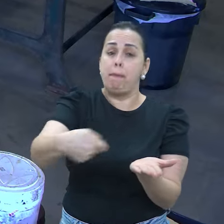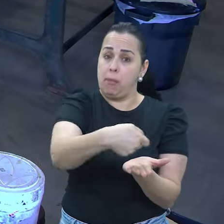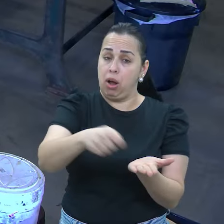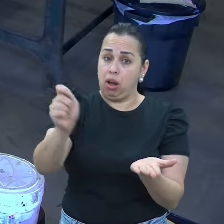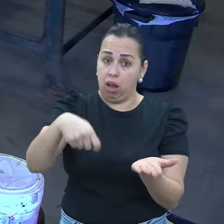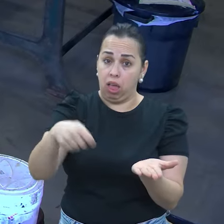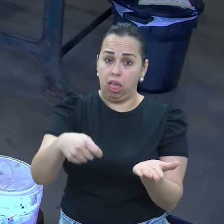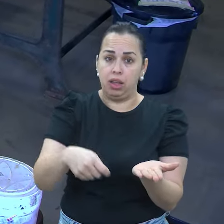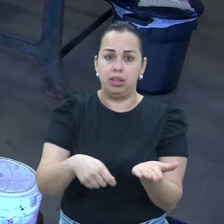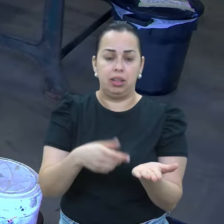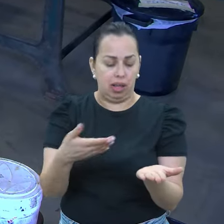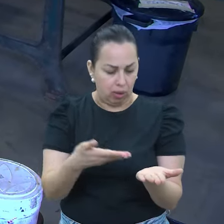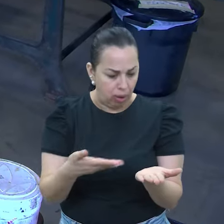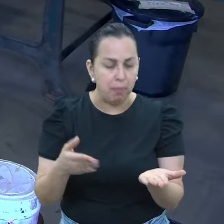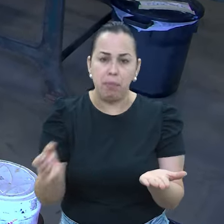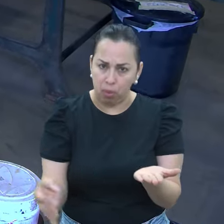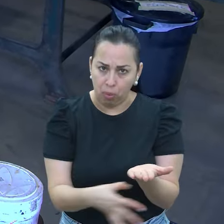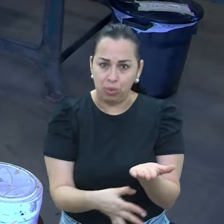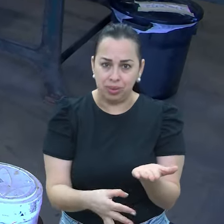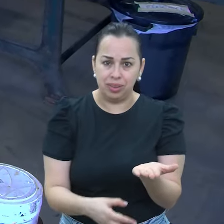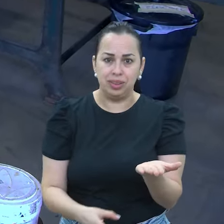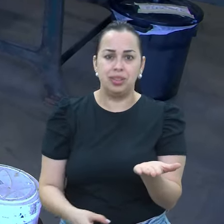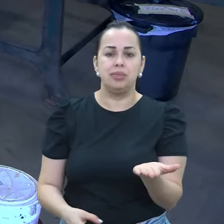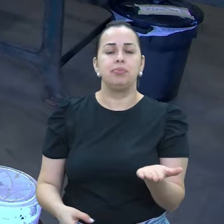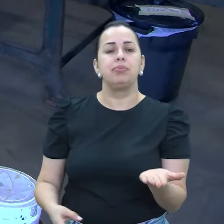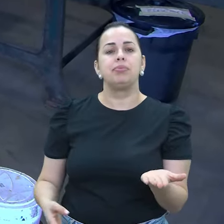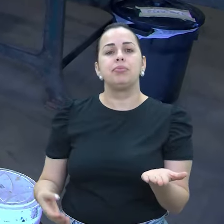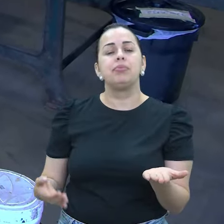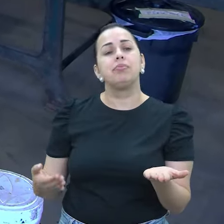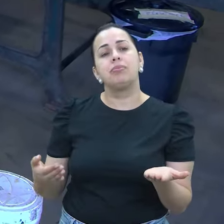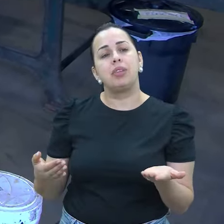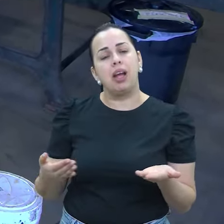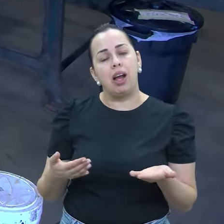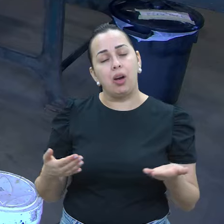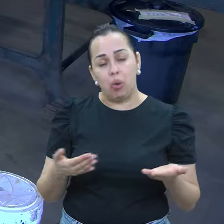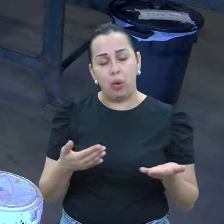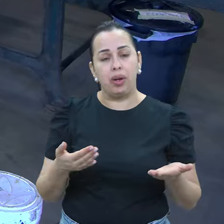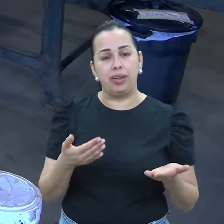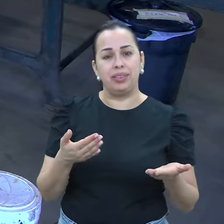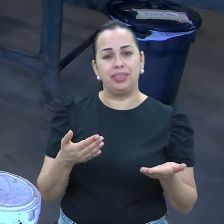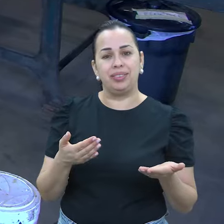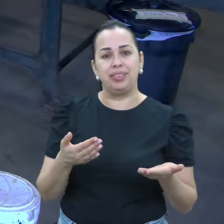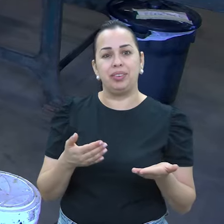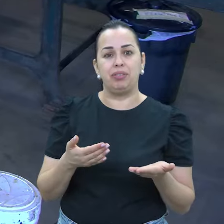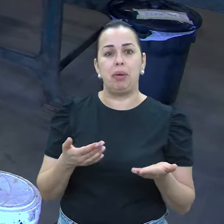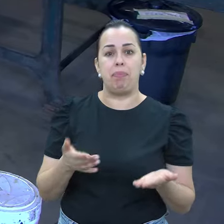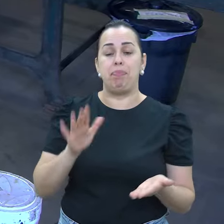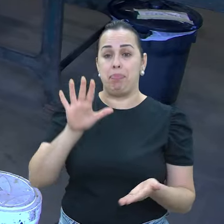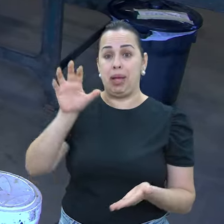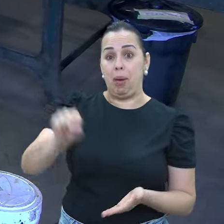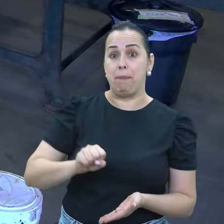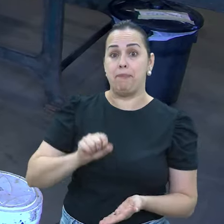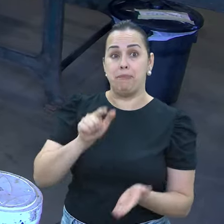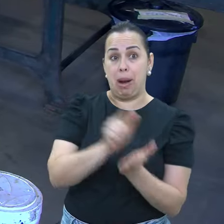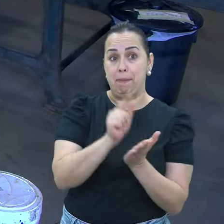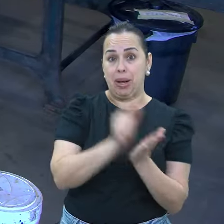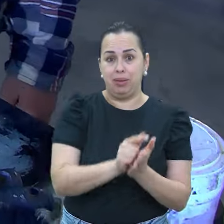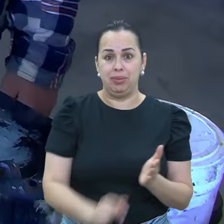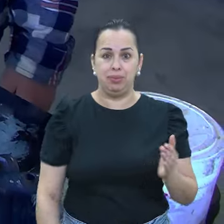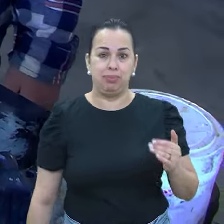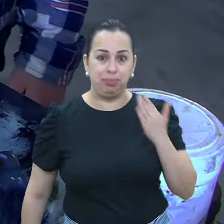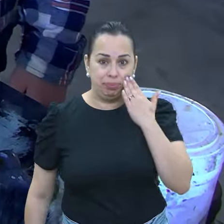só numa, mas em várias direções. Pronto, ela já está bem tintadinha. Agora, nós vamos colocar um